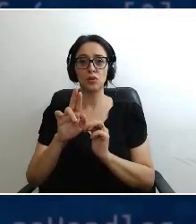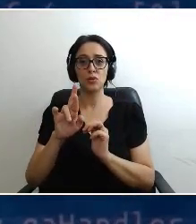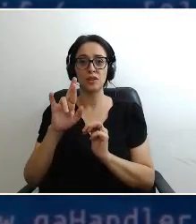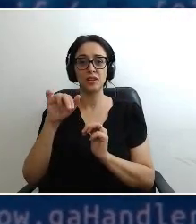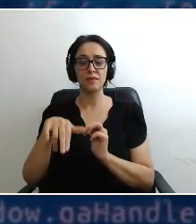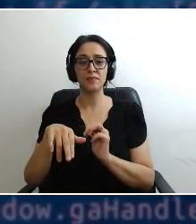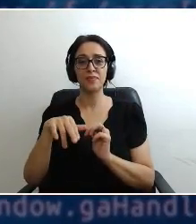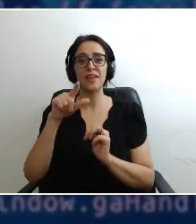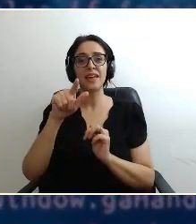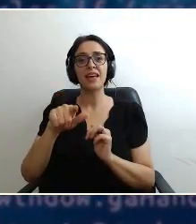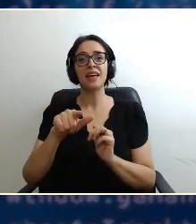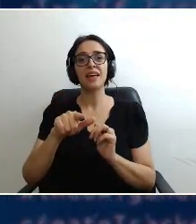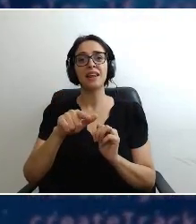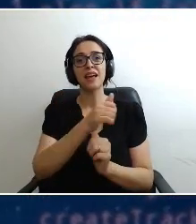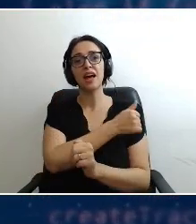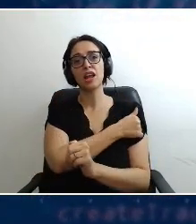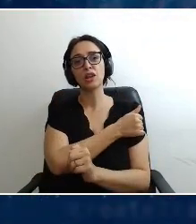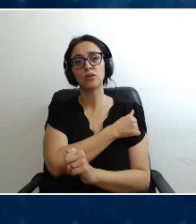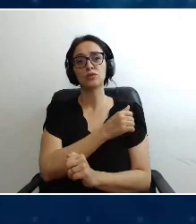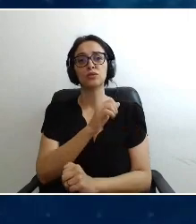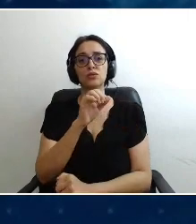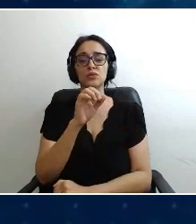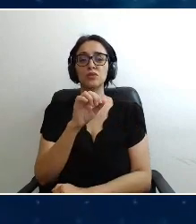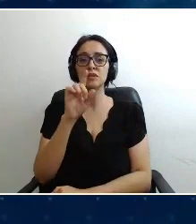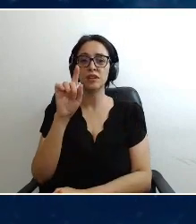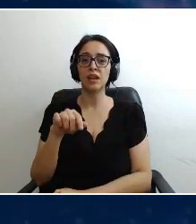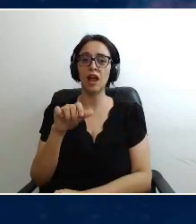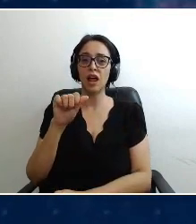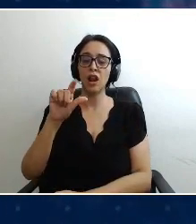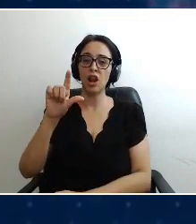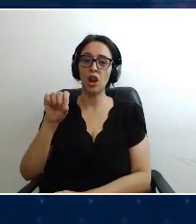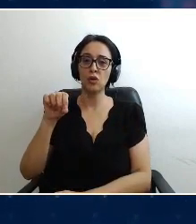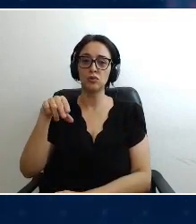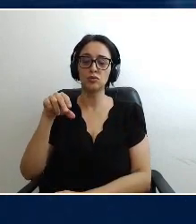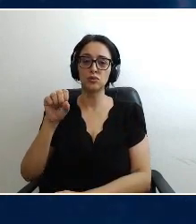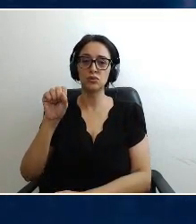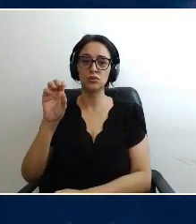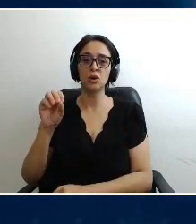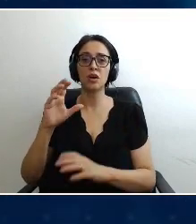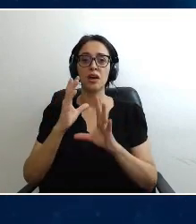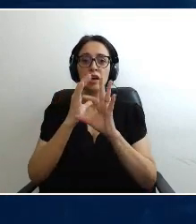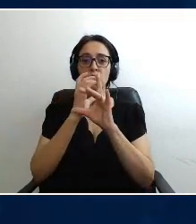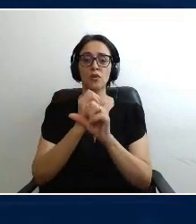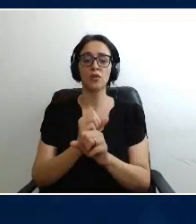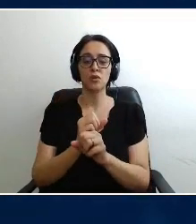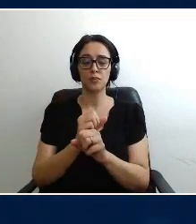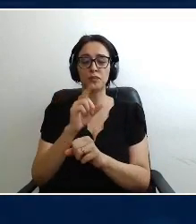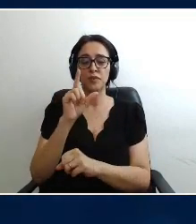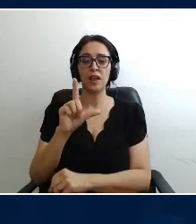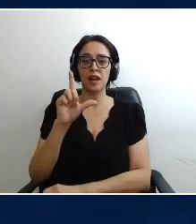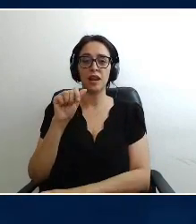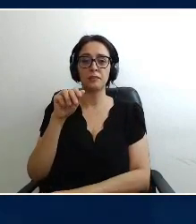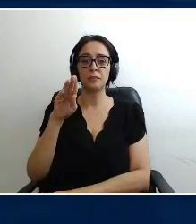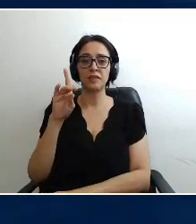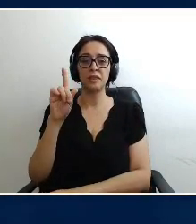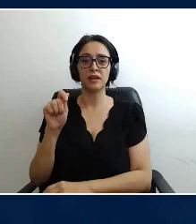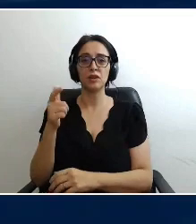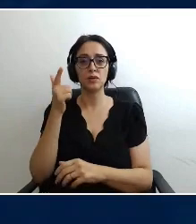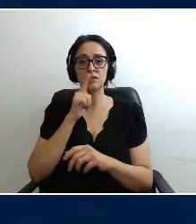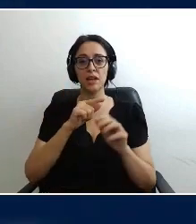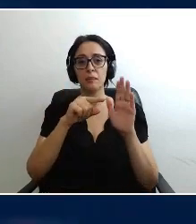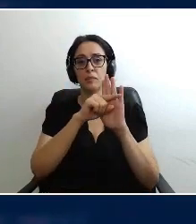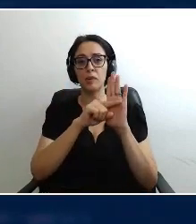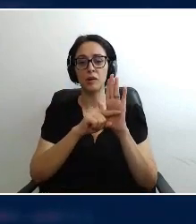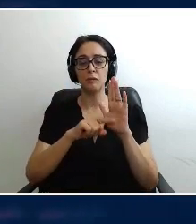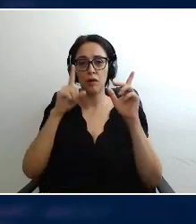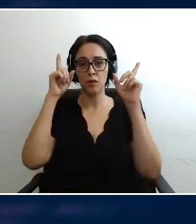Alonso Church e ele provou que o cálculo lambda é uma Turing complete. E aí você consegue escrever programas mais complexos